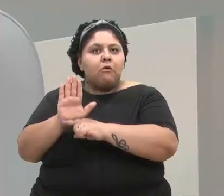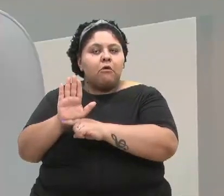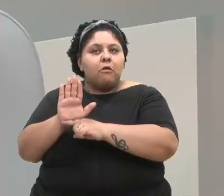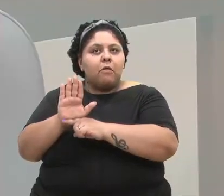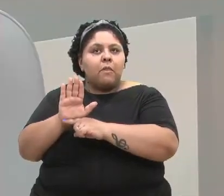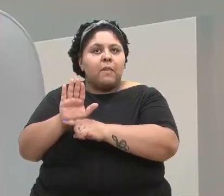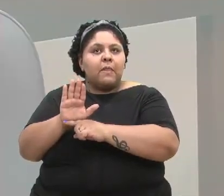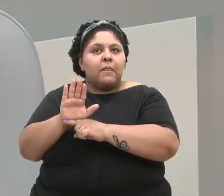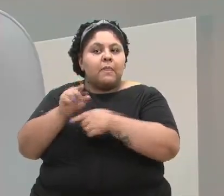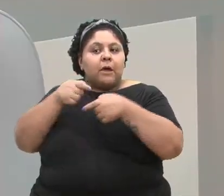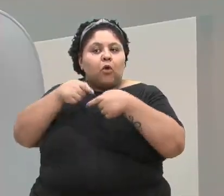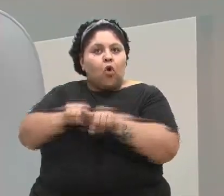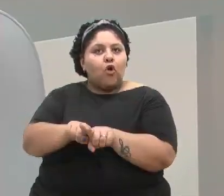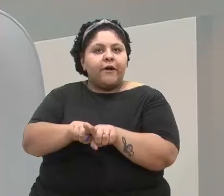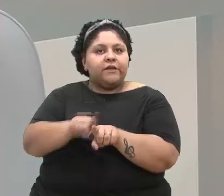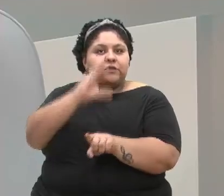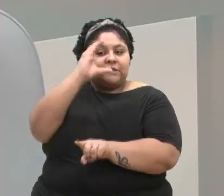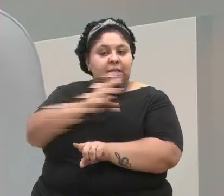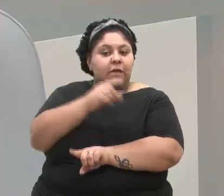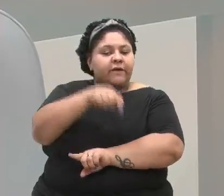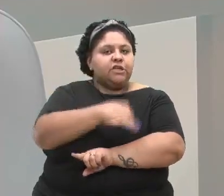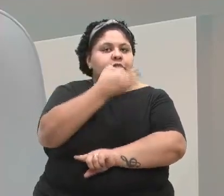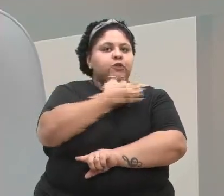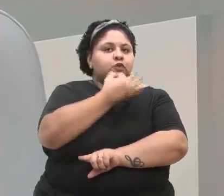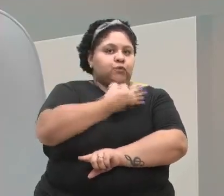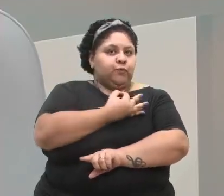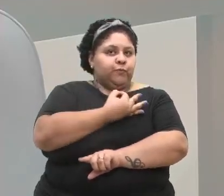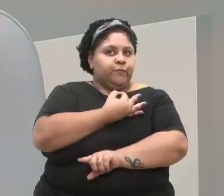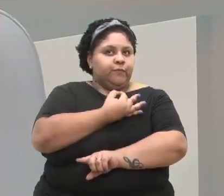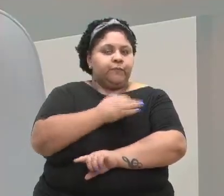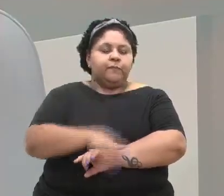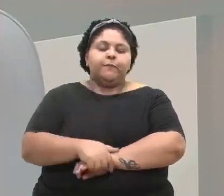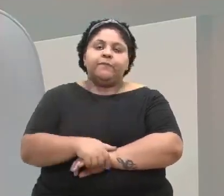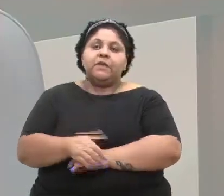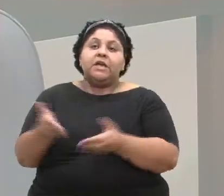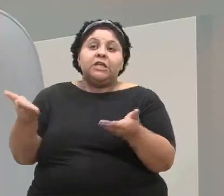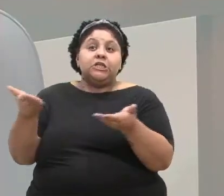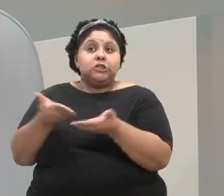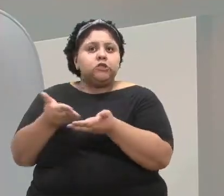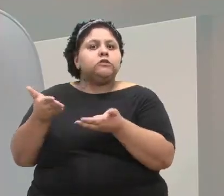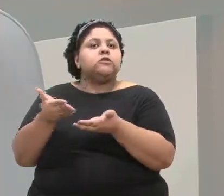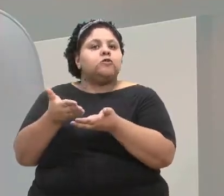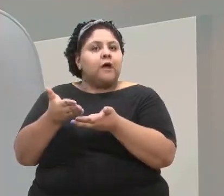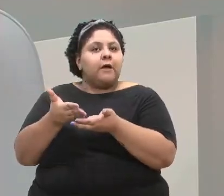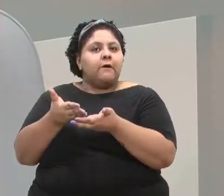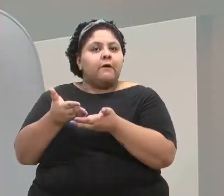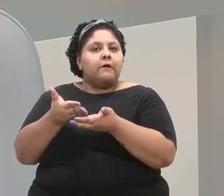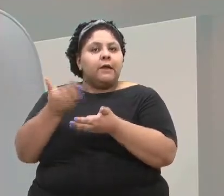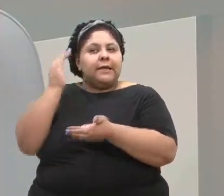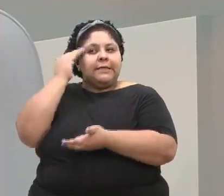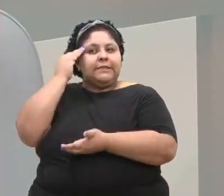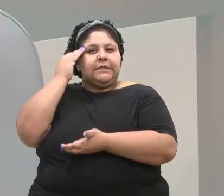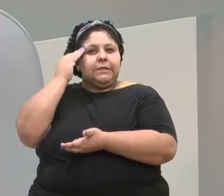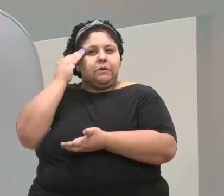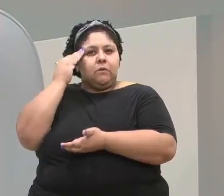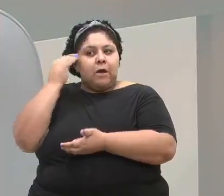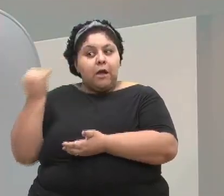concorrência do cidadão da nossa cidade. E já se mostrou da importância dessa